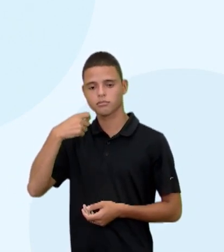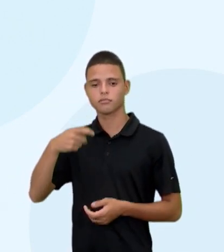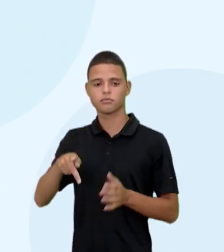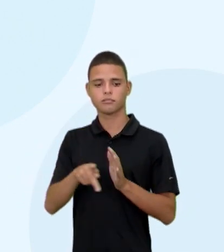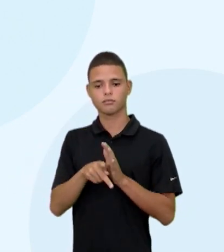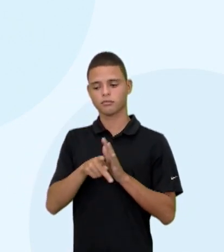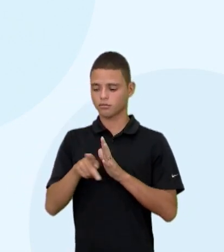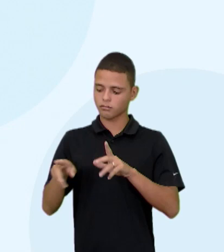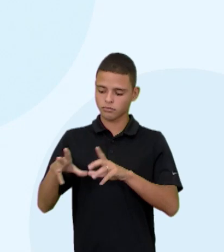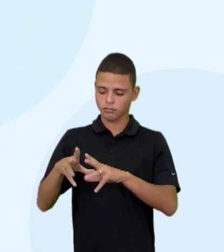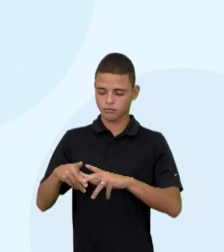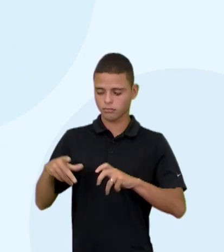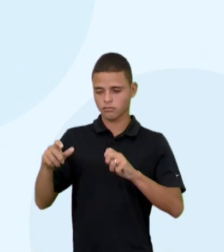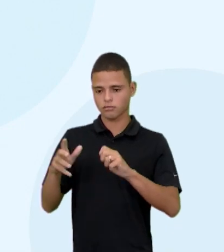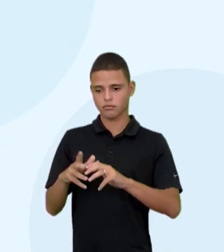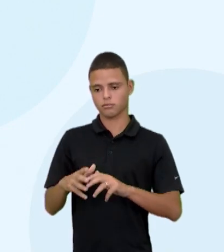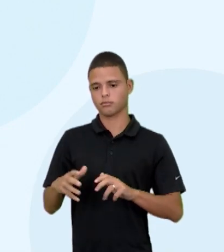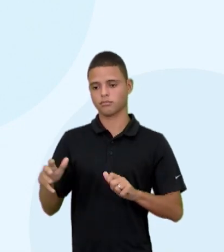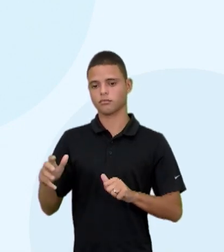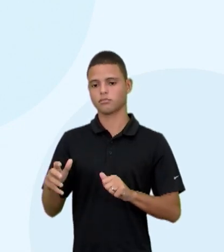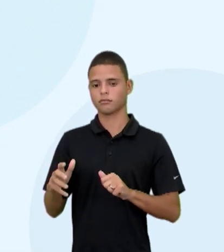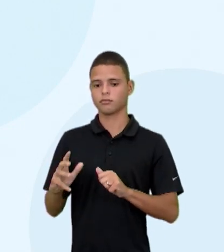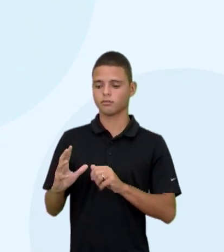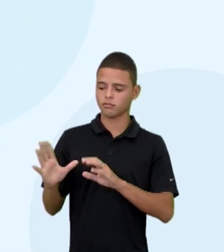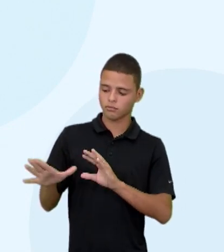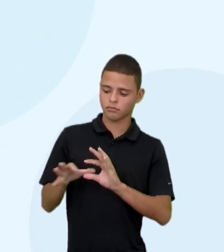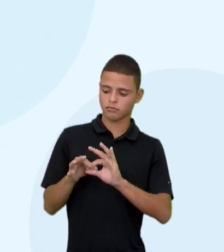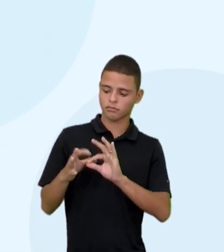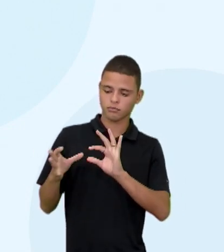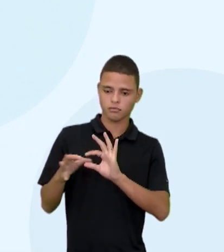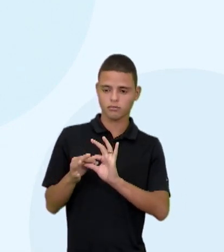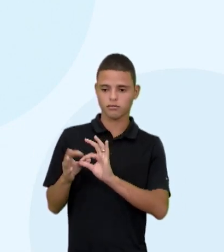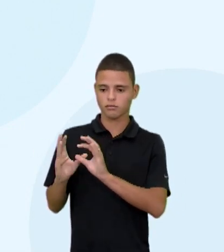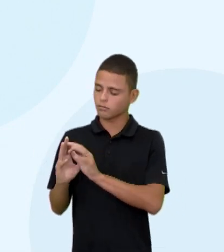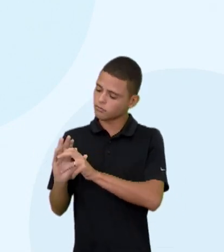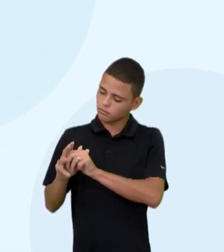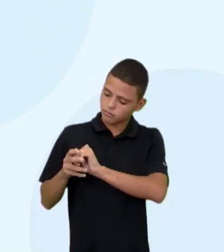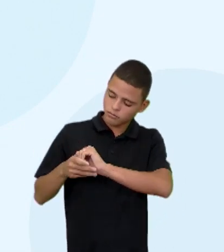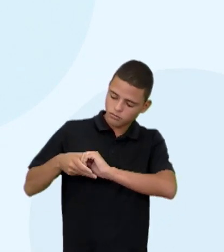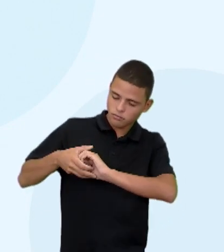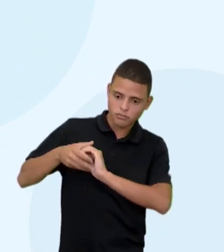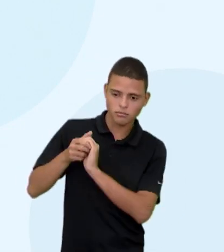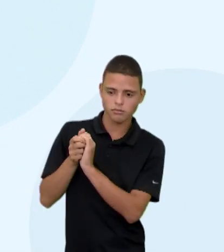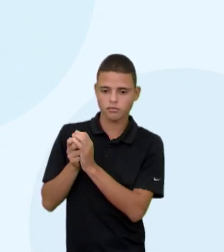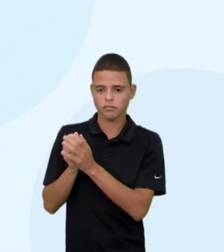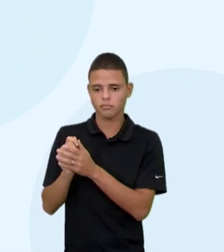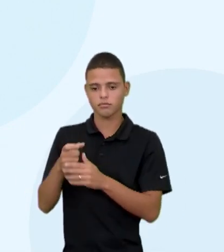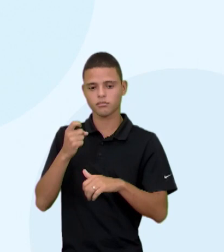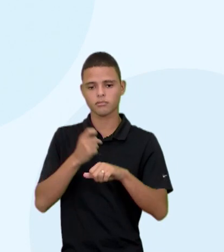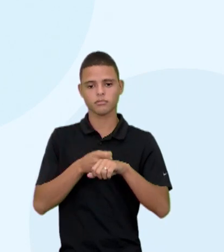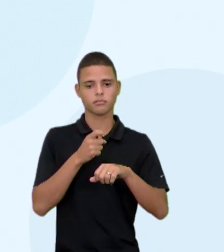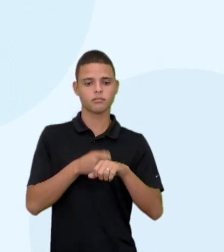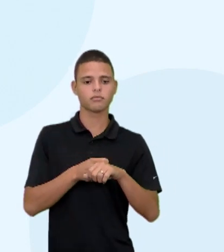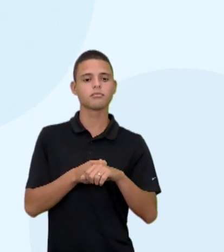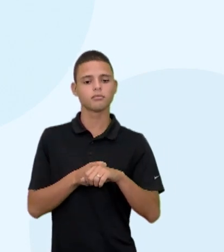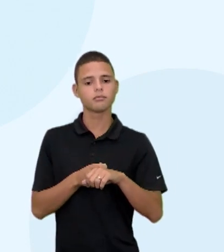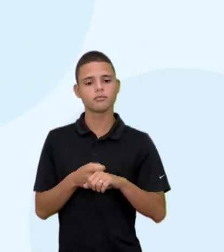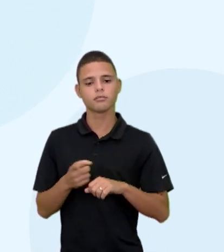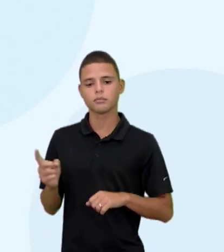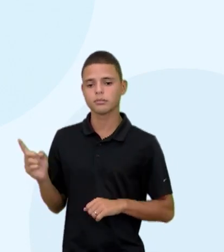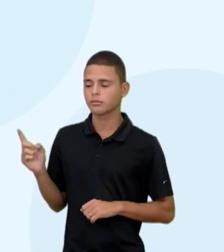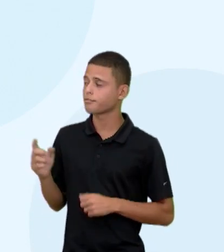areia, ele foi, né, se sedimentando, se compactando, e aí forma esse tipo de rocha